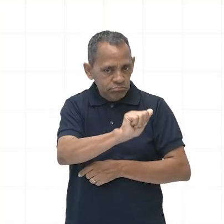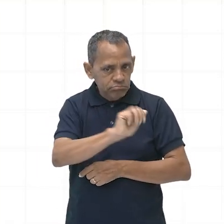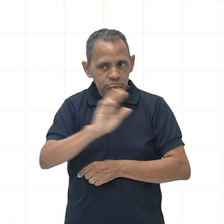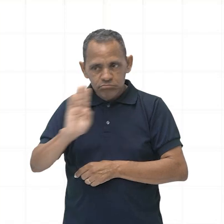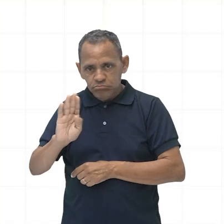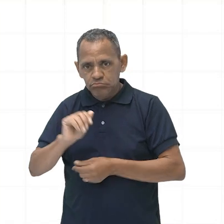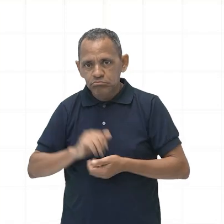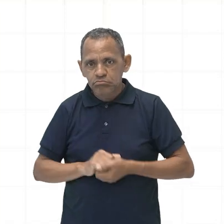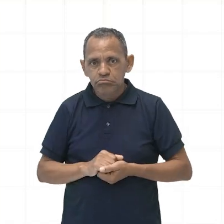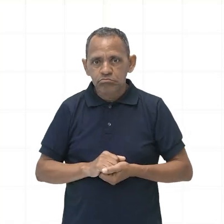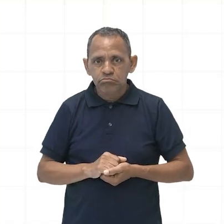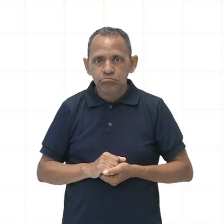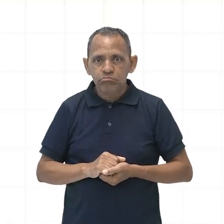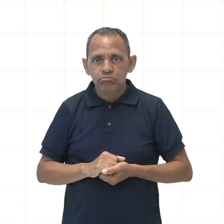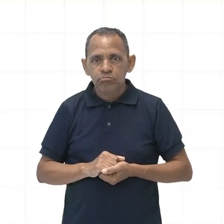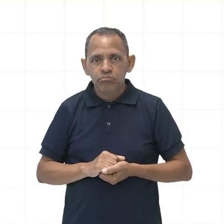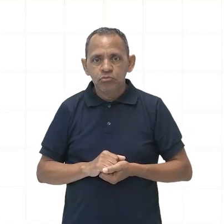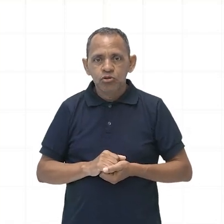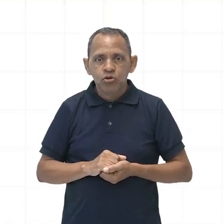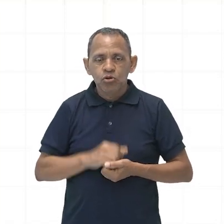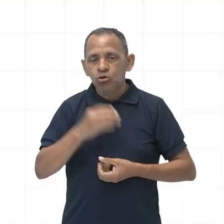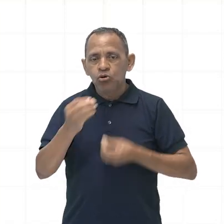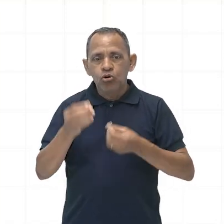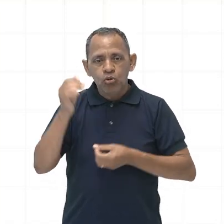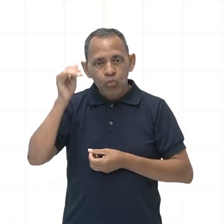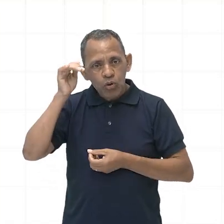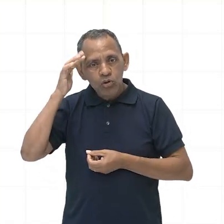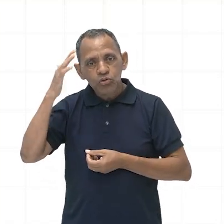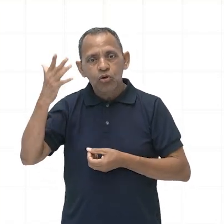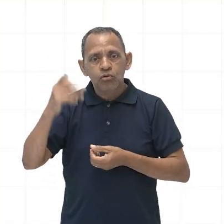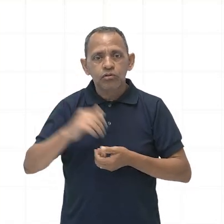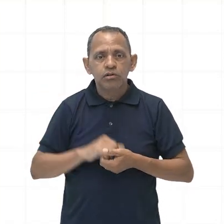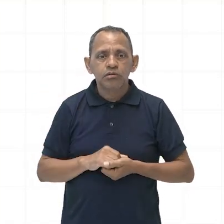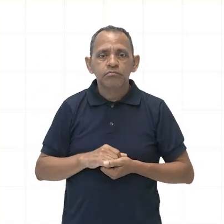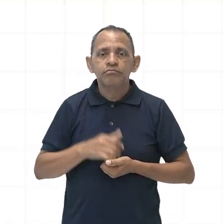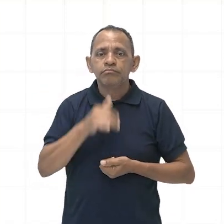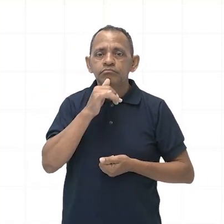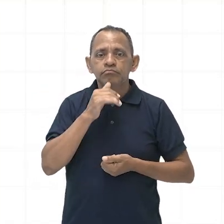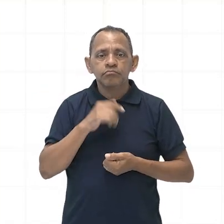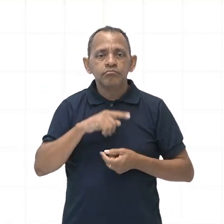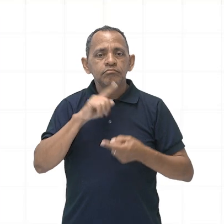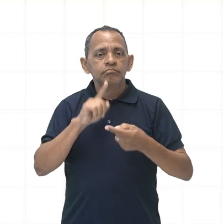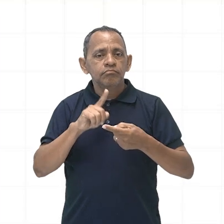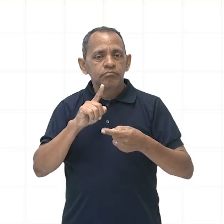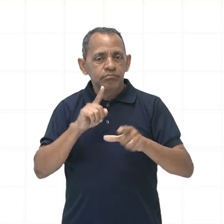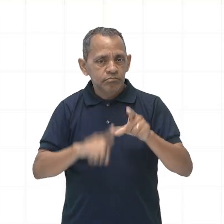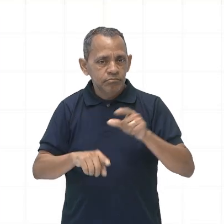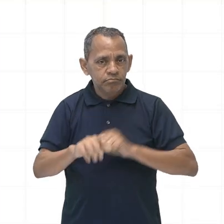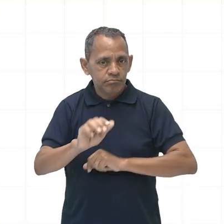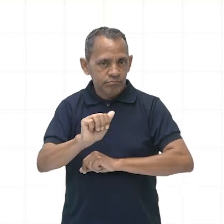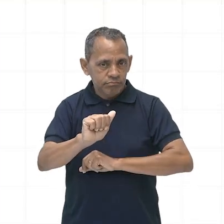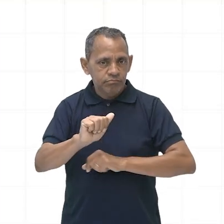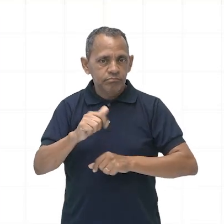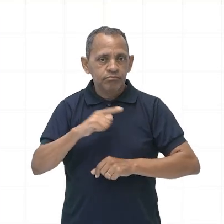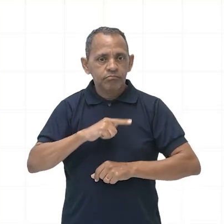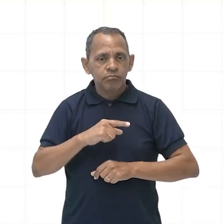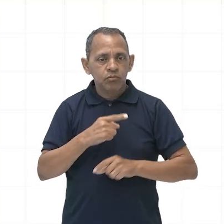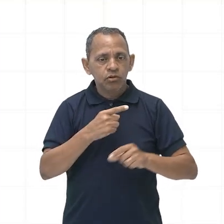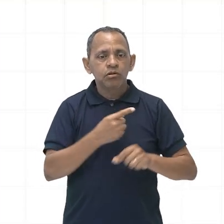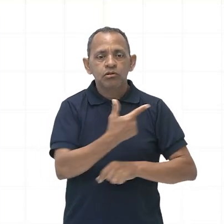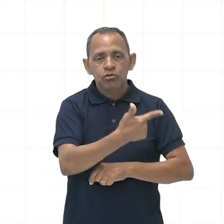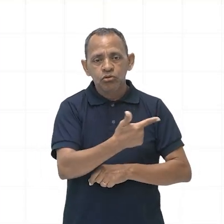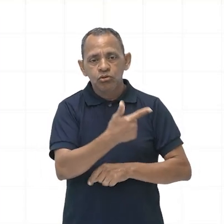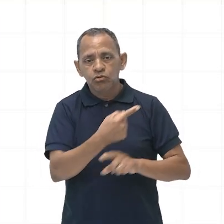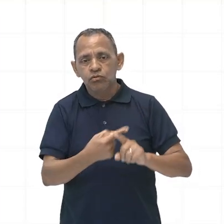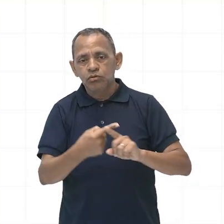como isso fica aí nos exemplos, né? Então, olha só, na letra A nós temos 2 vezes 6